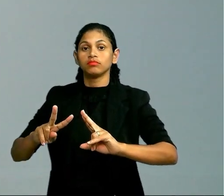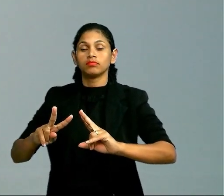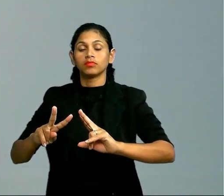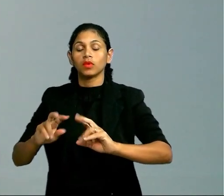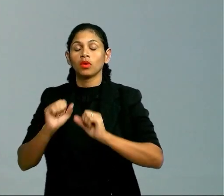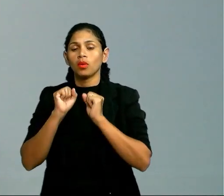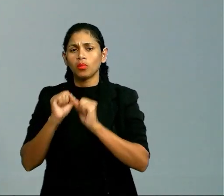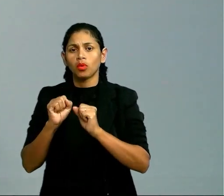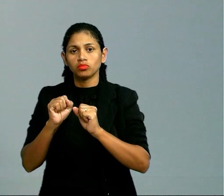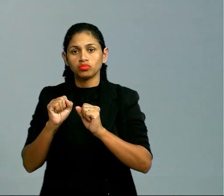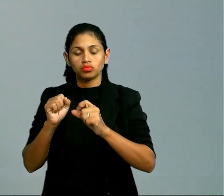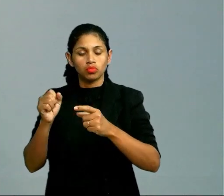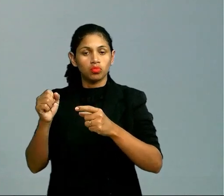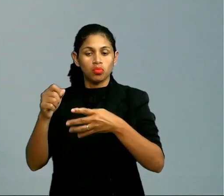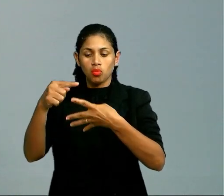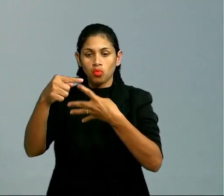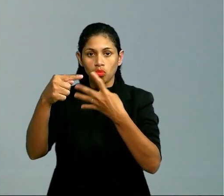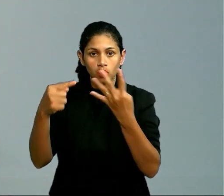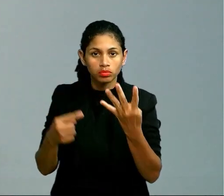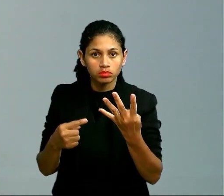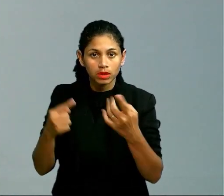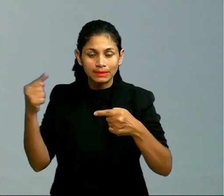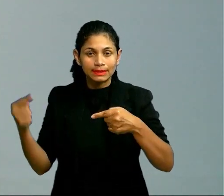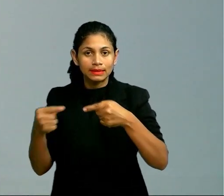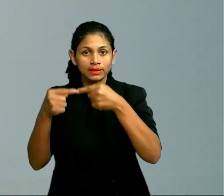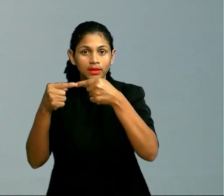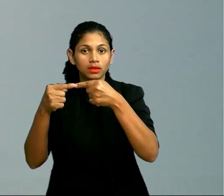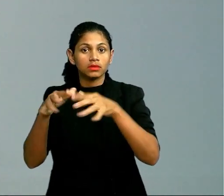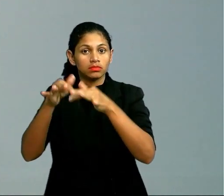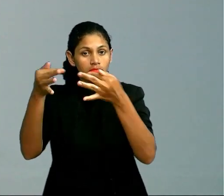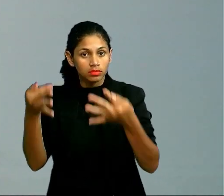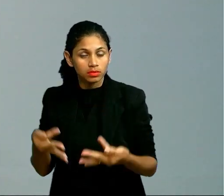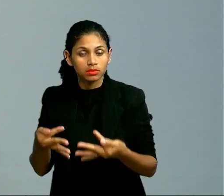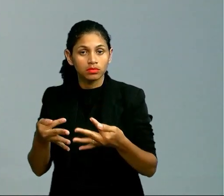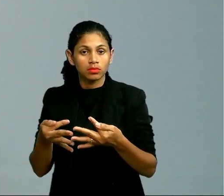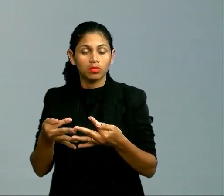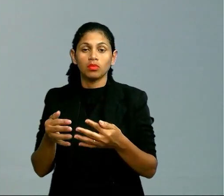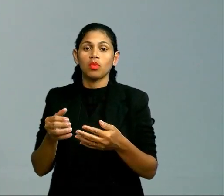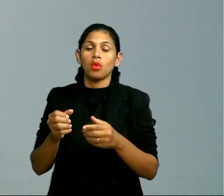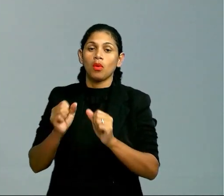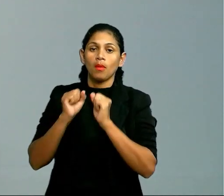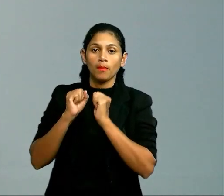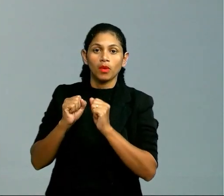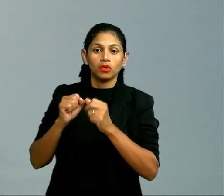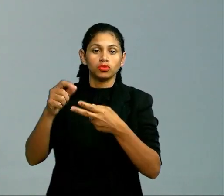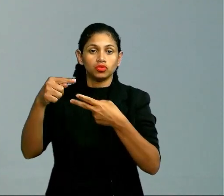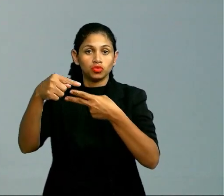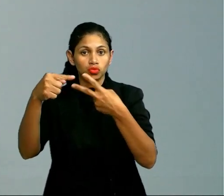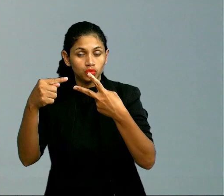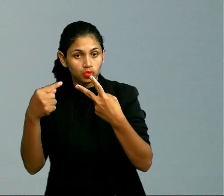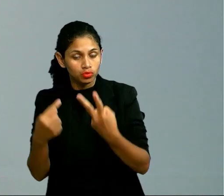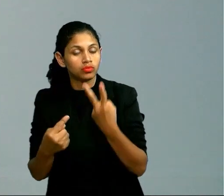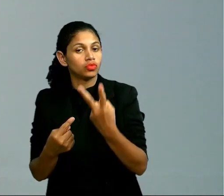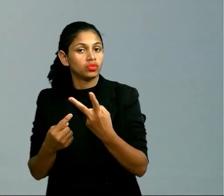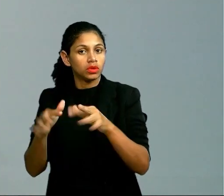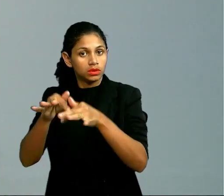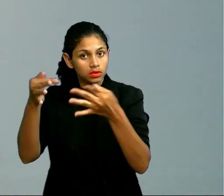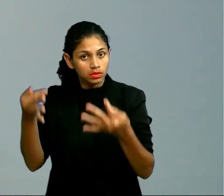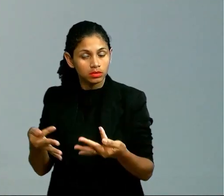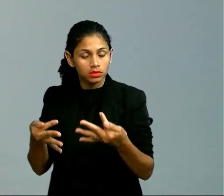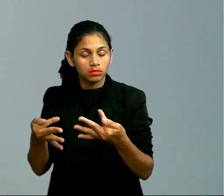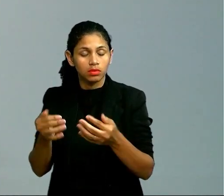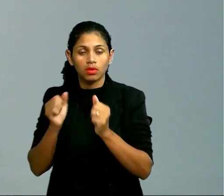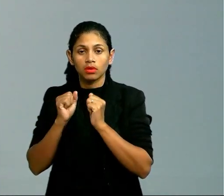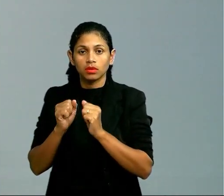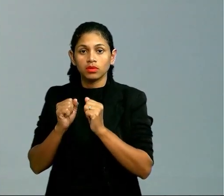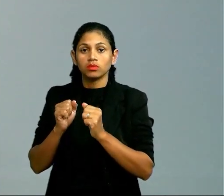simples, pode ser uma ligação simples e uma tripla, pode ser 2 simples e uma dupla, e pode ser 2